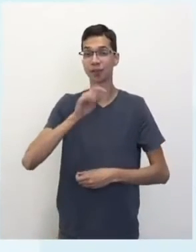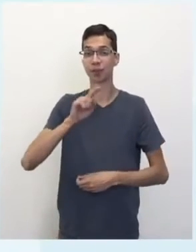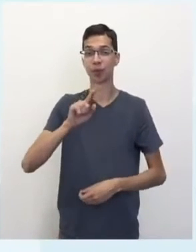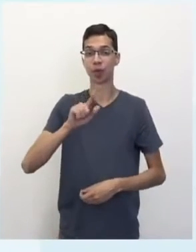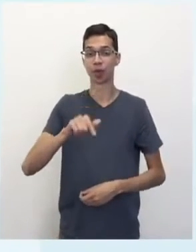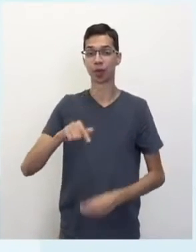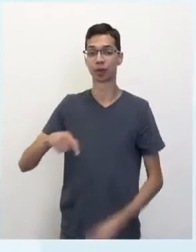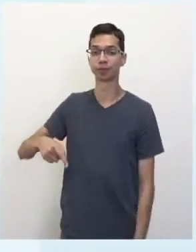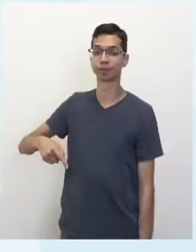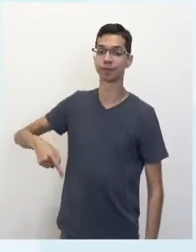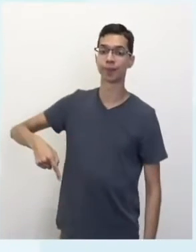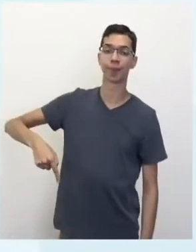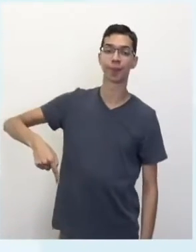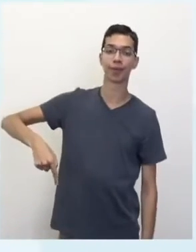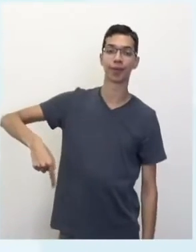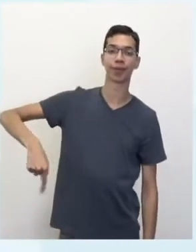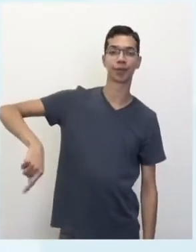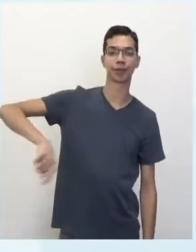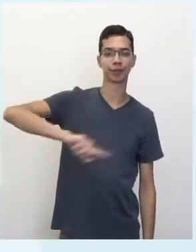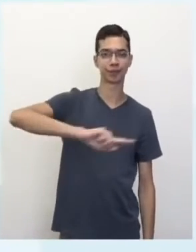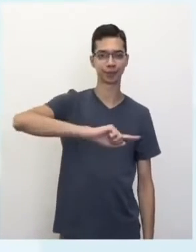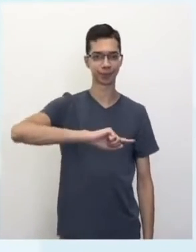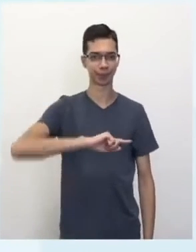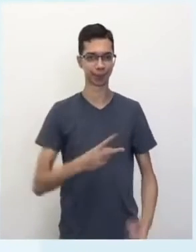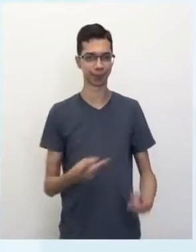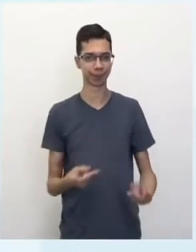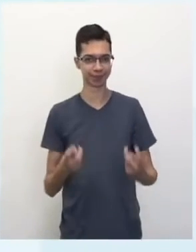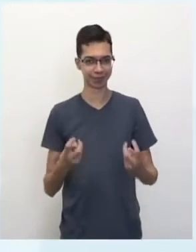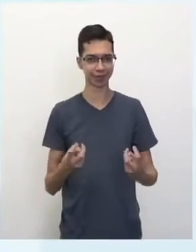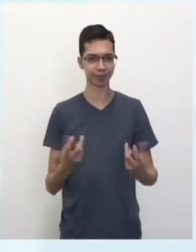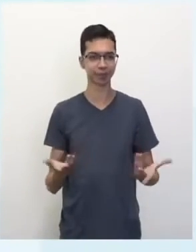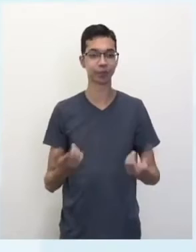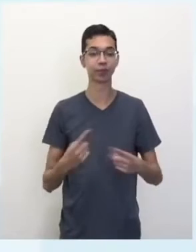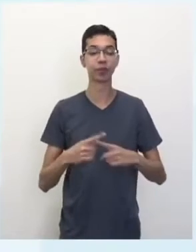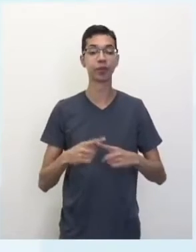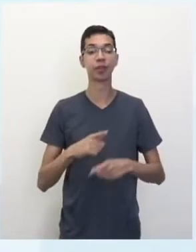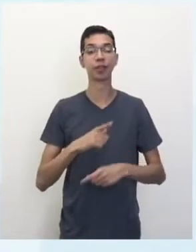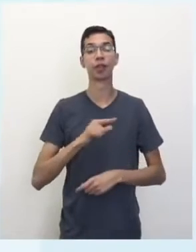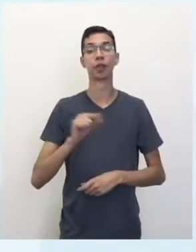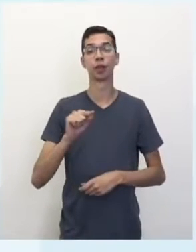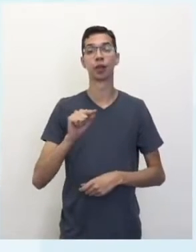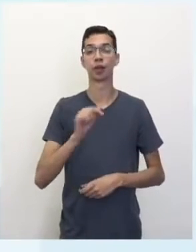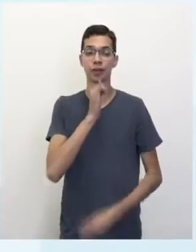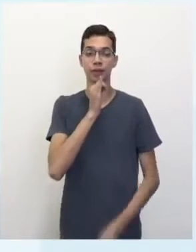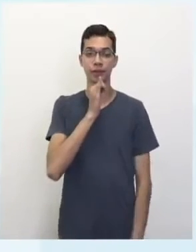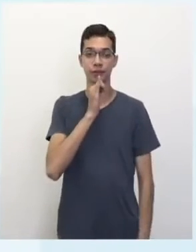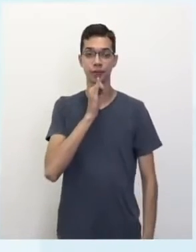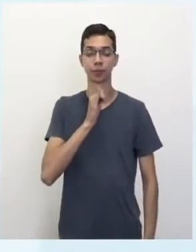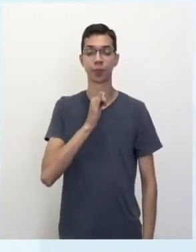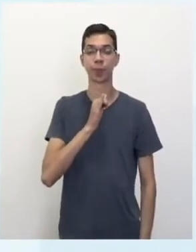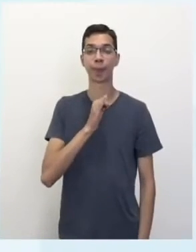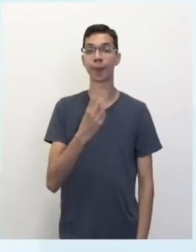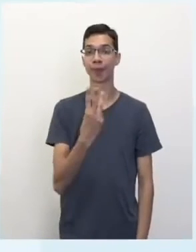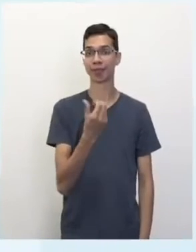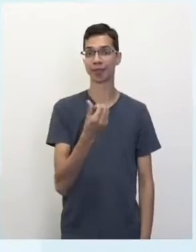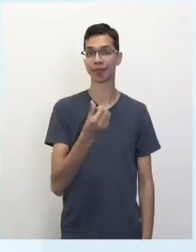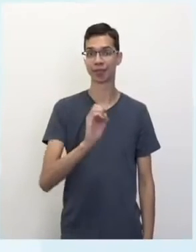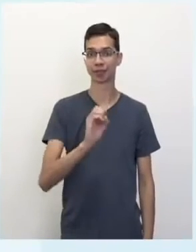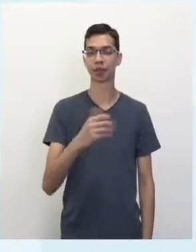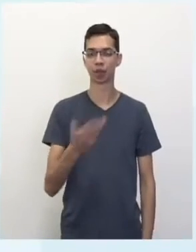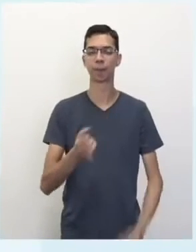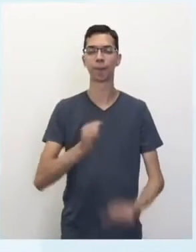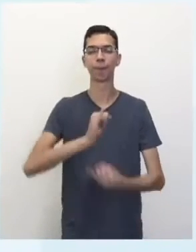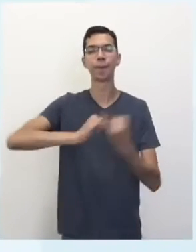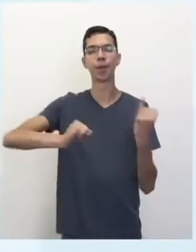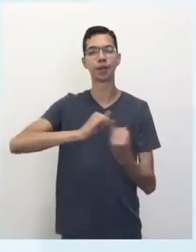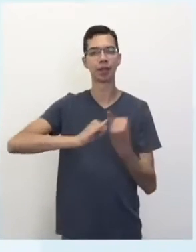direita. Como o ângulo de meia volta mede, no caso, né, uma volta completa mede 360, a metade, né,